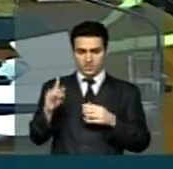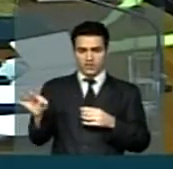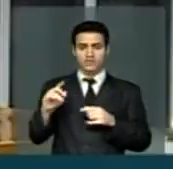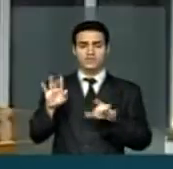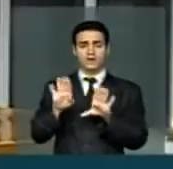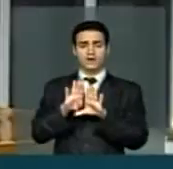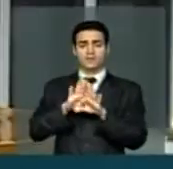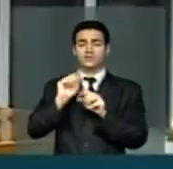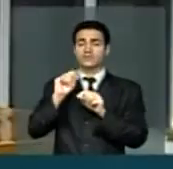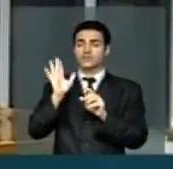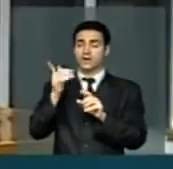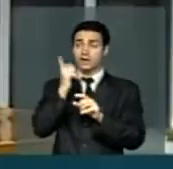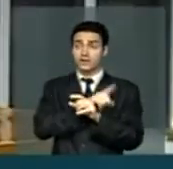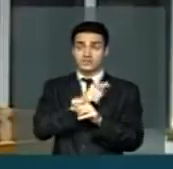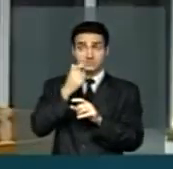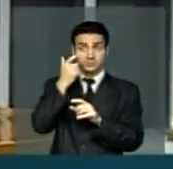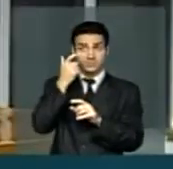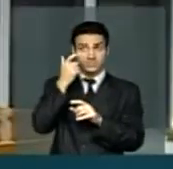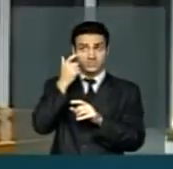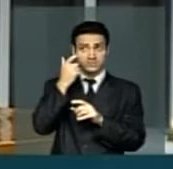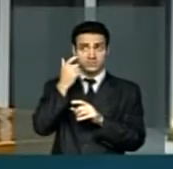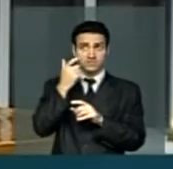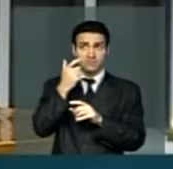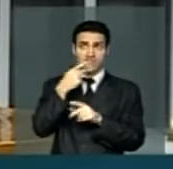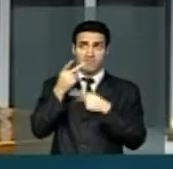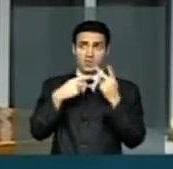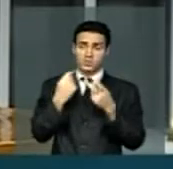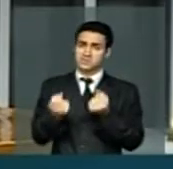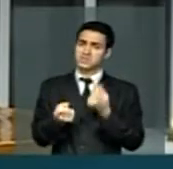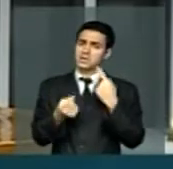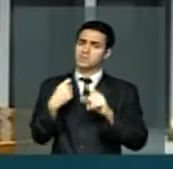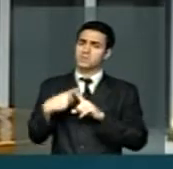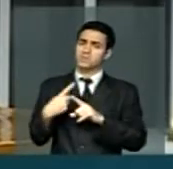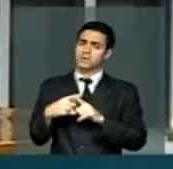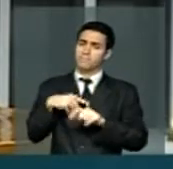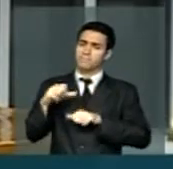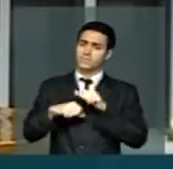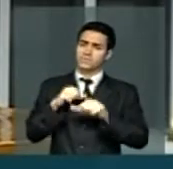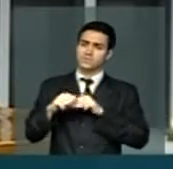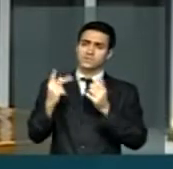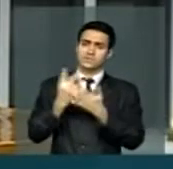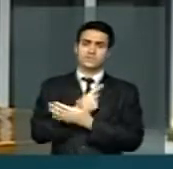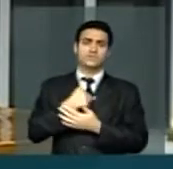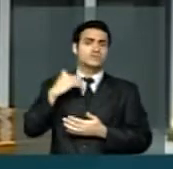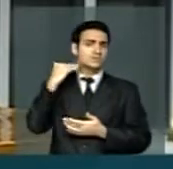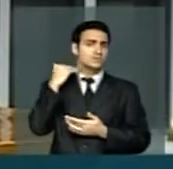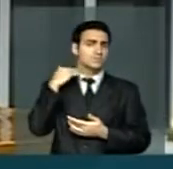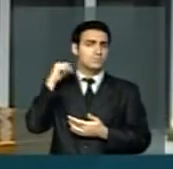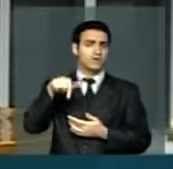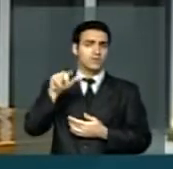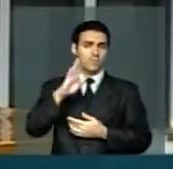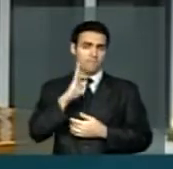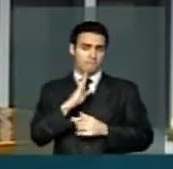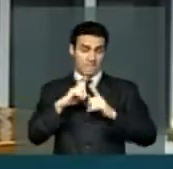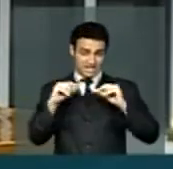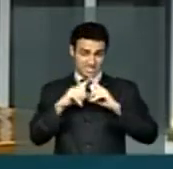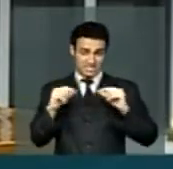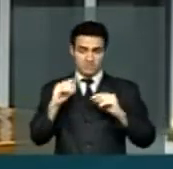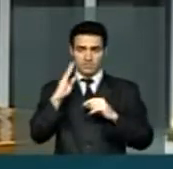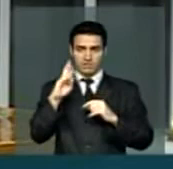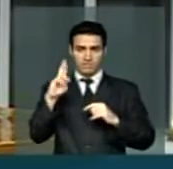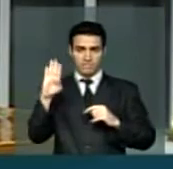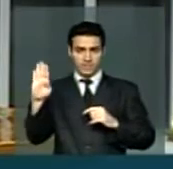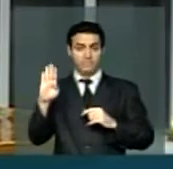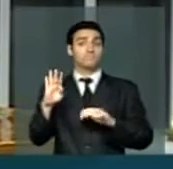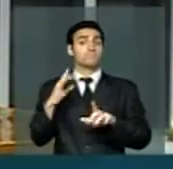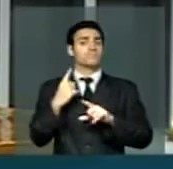também chegou-se a aventar a estranheza das mudanças que aconteceram no Banco de Brasília. Se nós vamos pensar um desenvolvimento